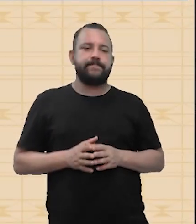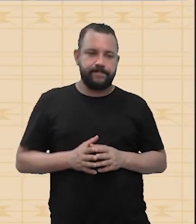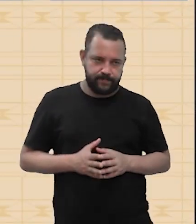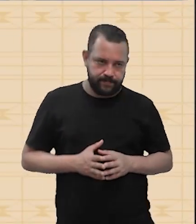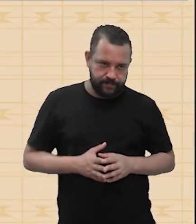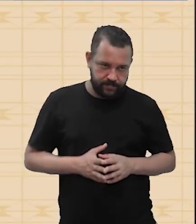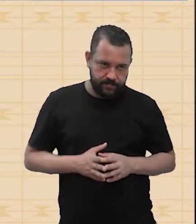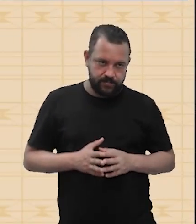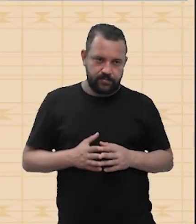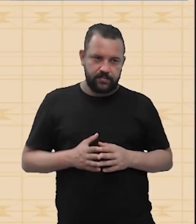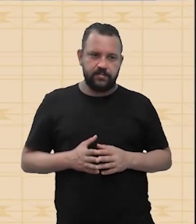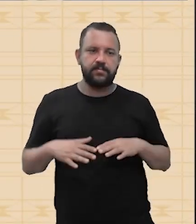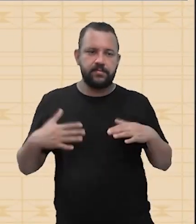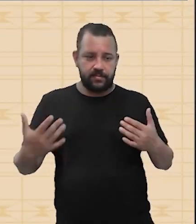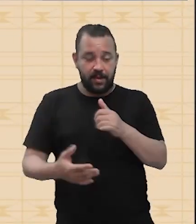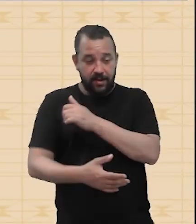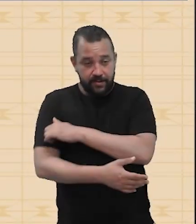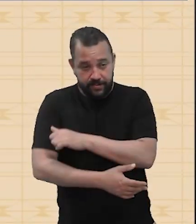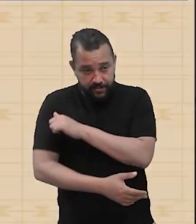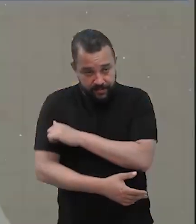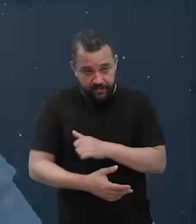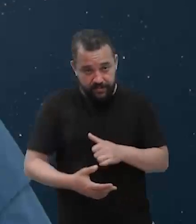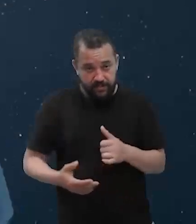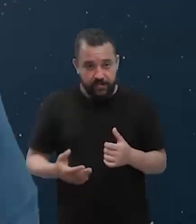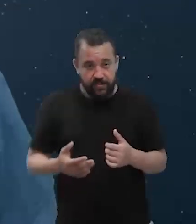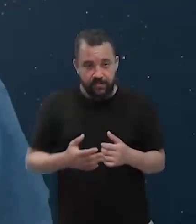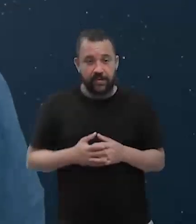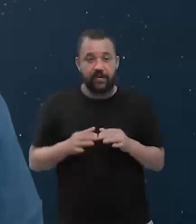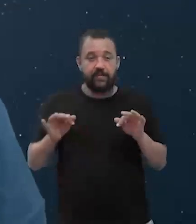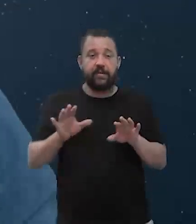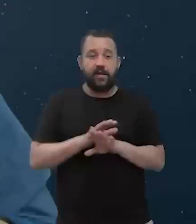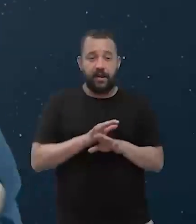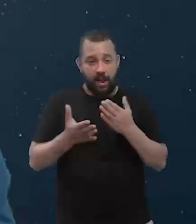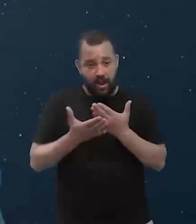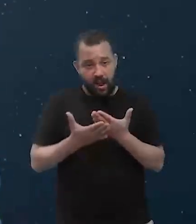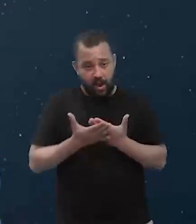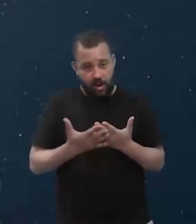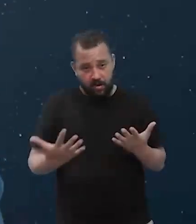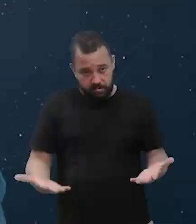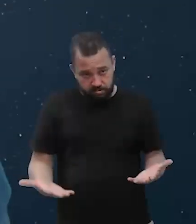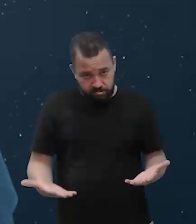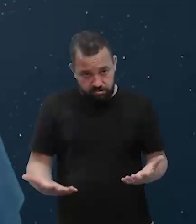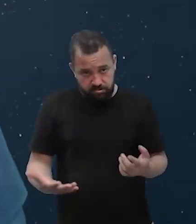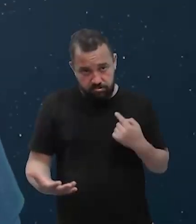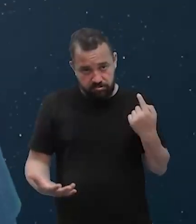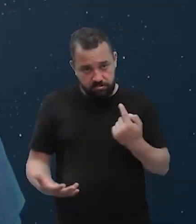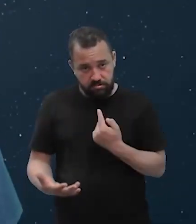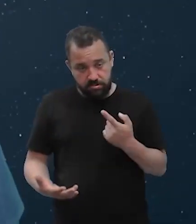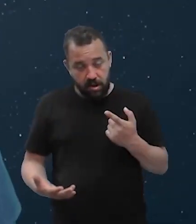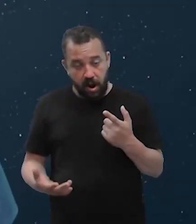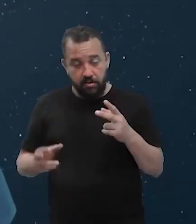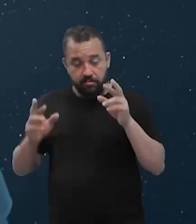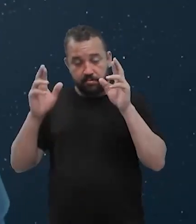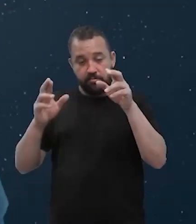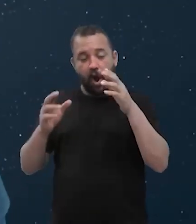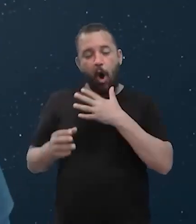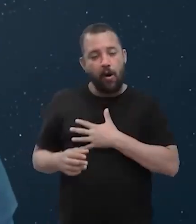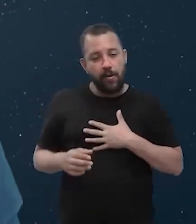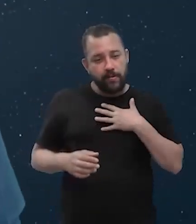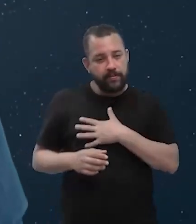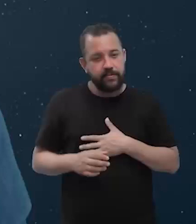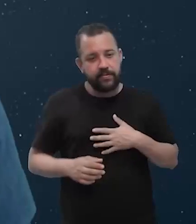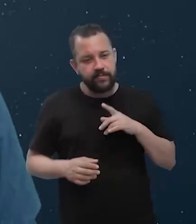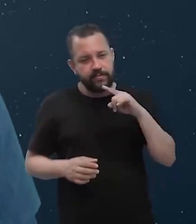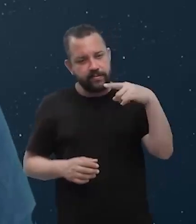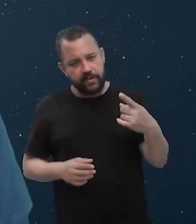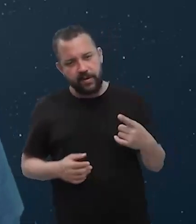Galerinha, estamos agora finalizando mais uma aula nossa, espero que você tenha gostado. Então vai lá no meu